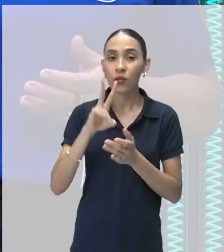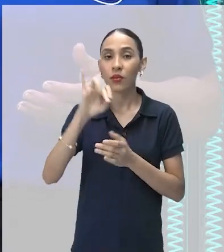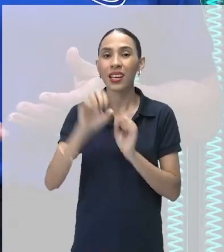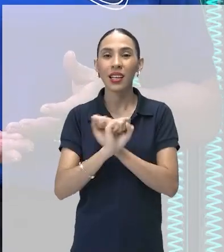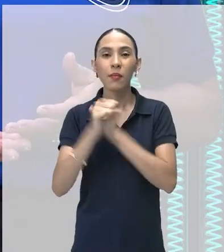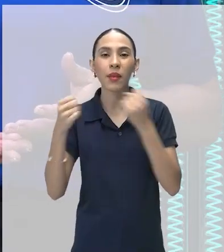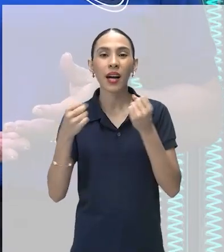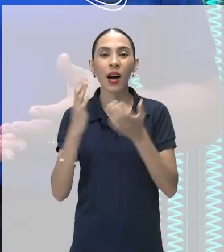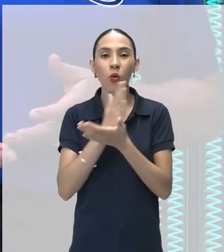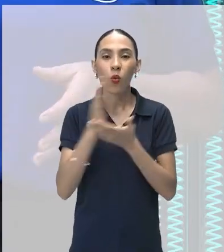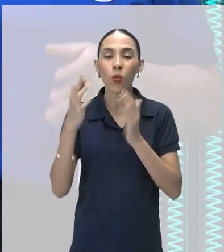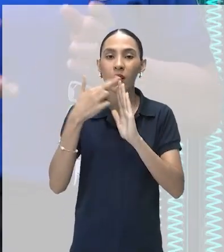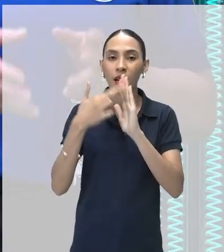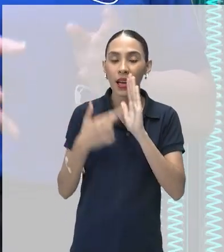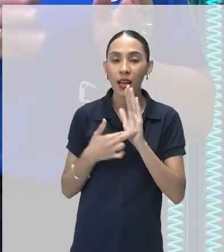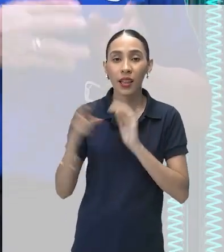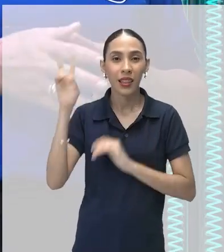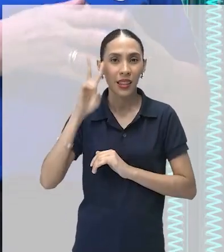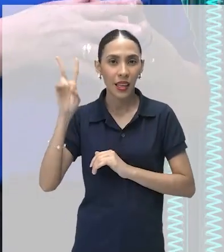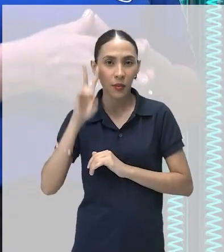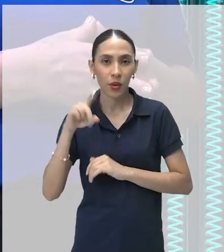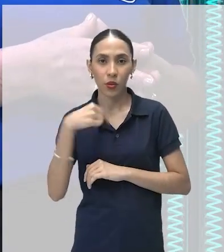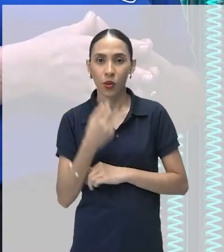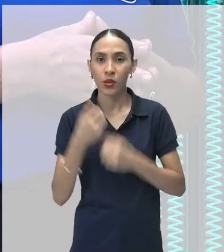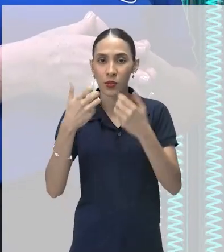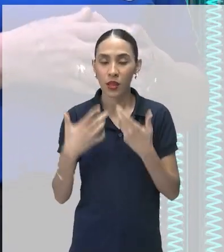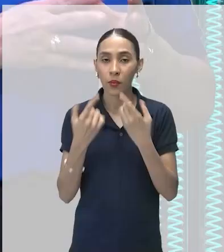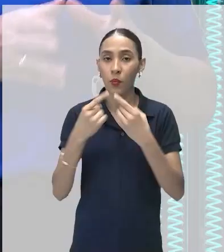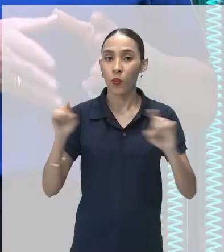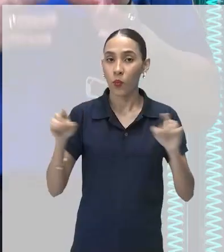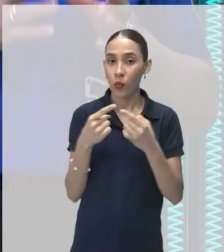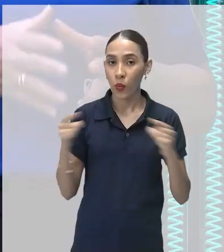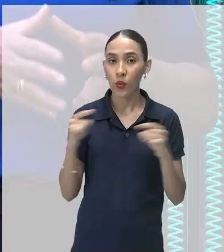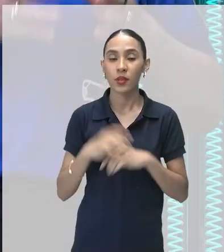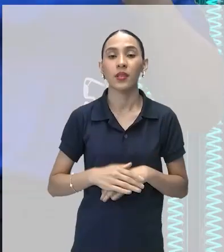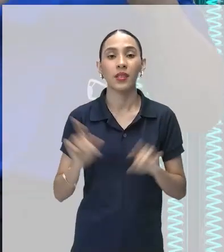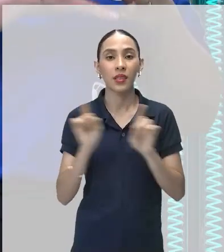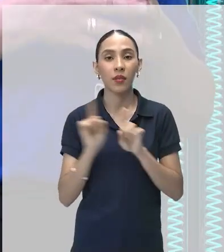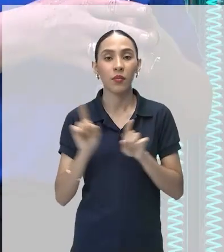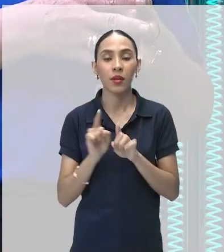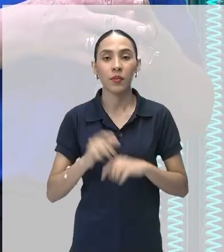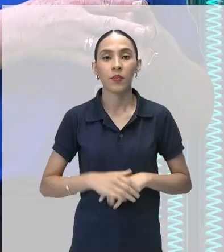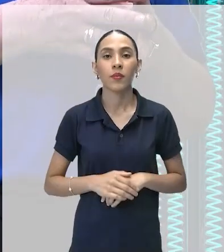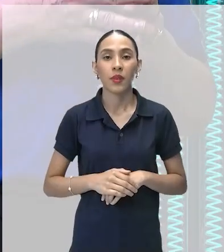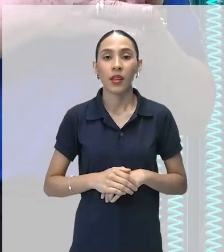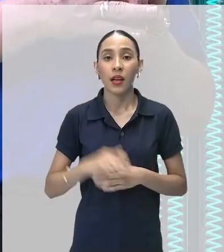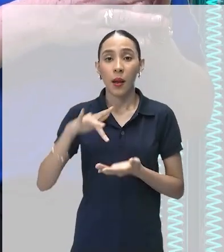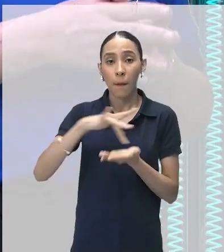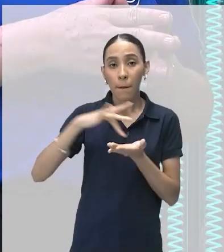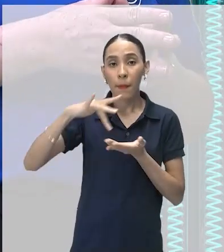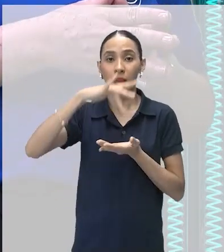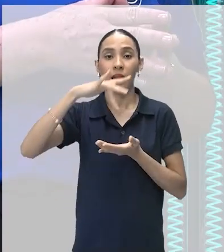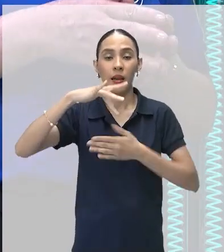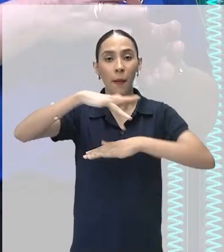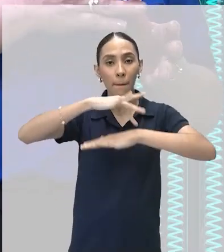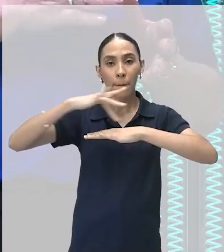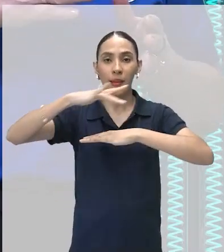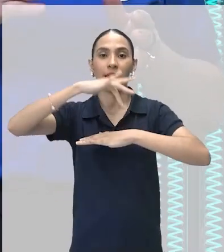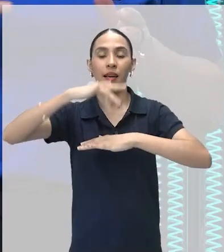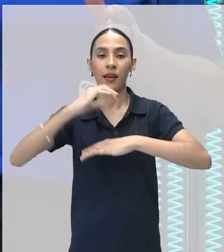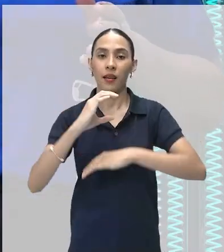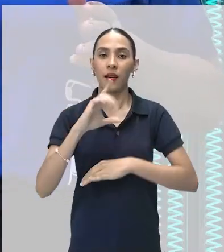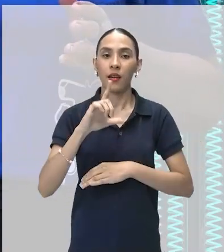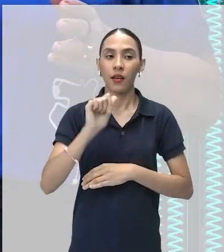quebrar algumas regras. Lembram como nós falamos da música, quando nós falamos, desculpe, do balé clássico,